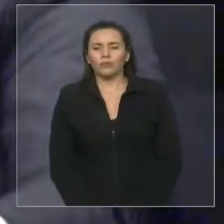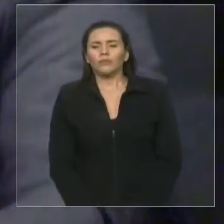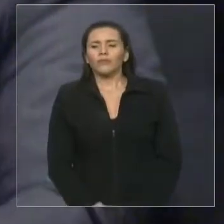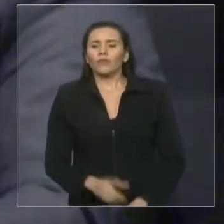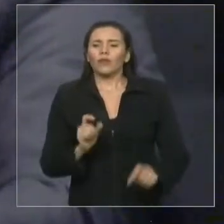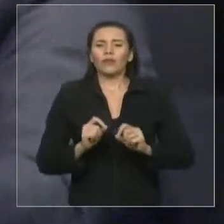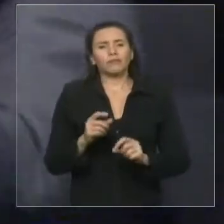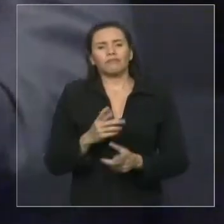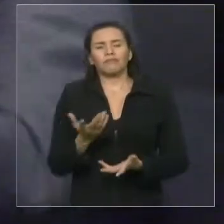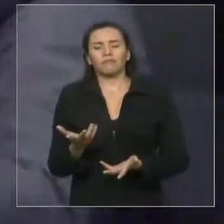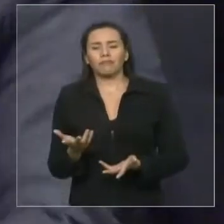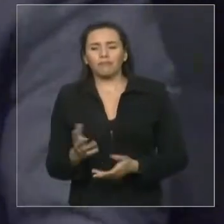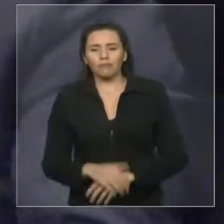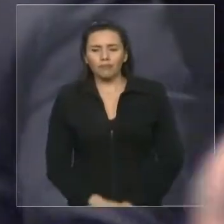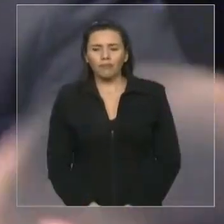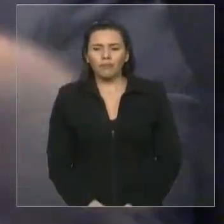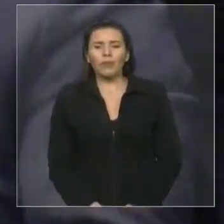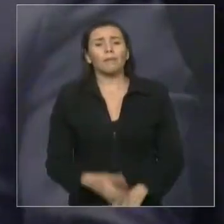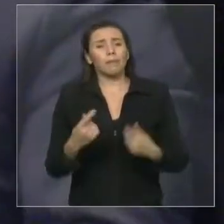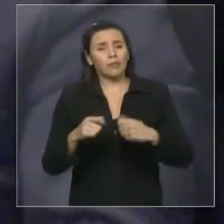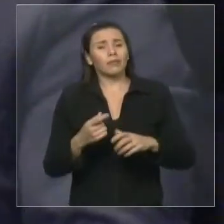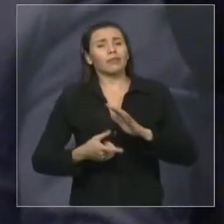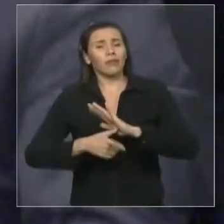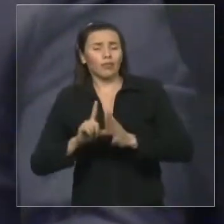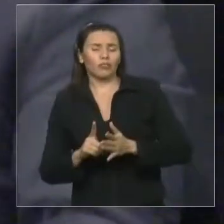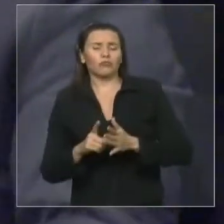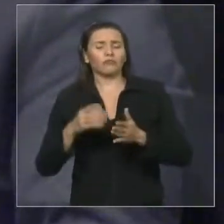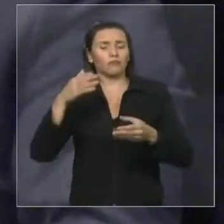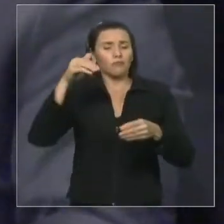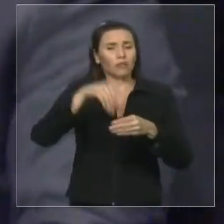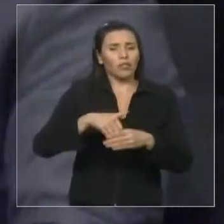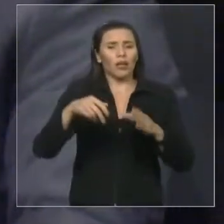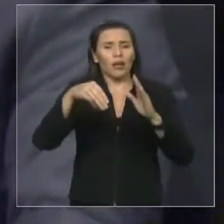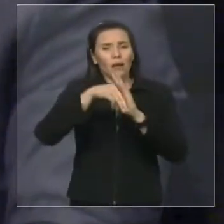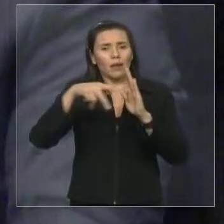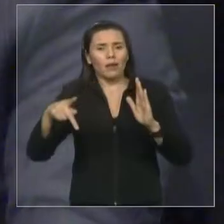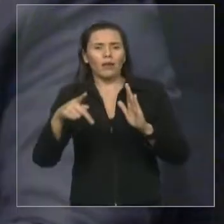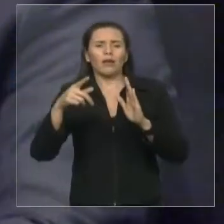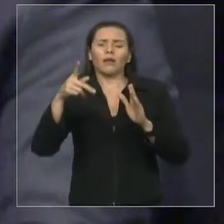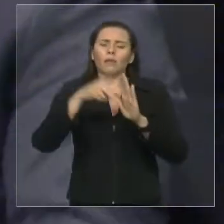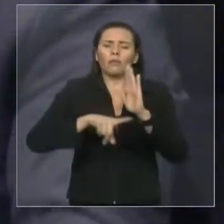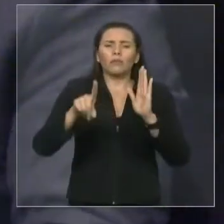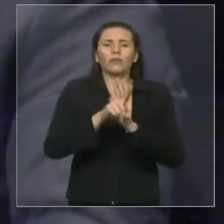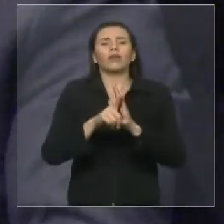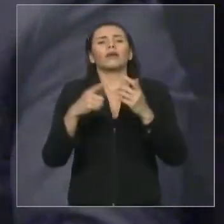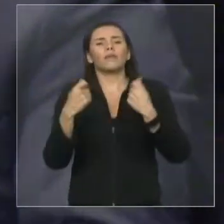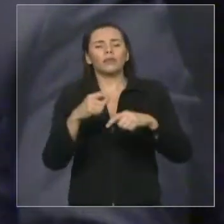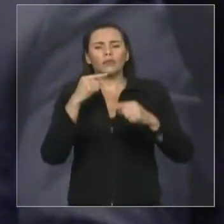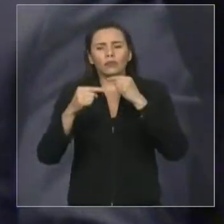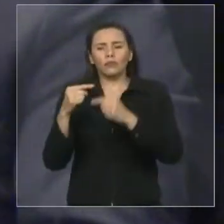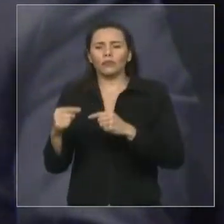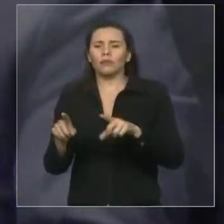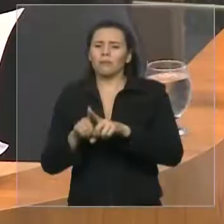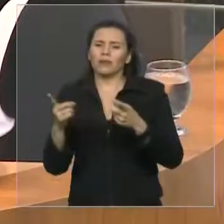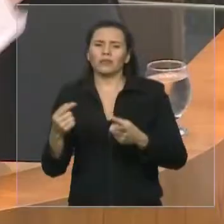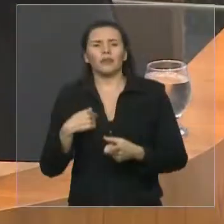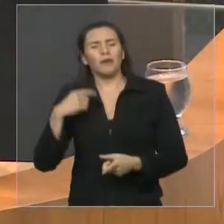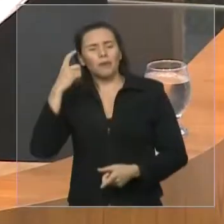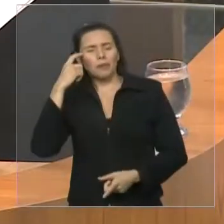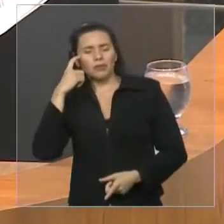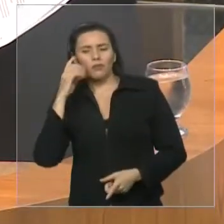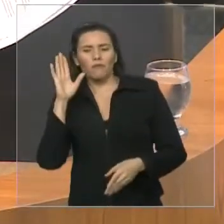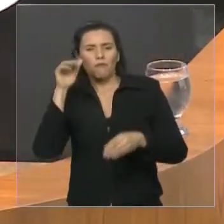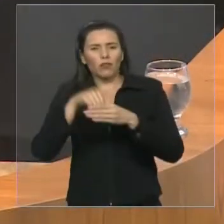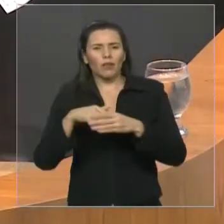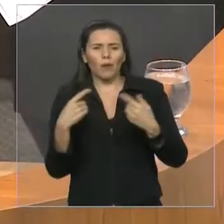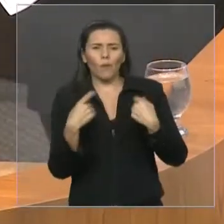ou do Poder Executivo, sem que haja uma discussão. Agora, insisto, votar contra esse PL aqui é votar contra o desenvolvimento econômico do Estado. Votar contra esse